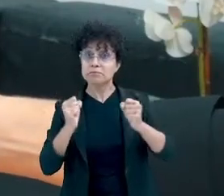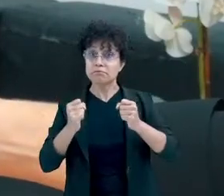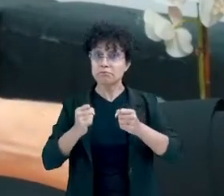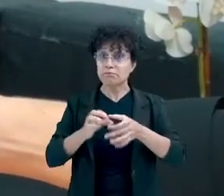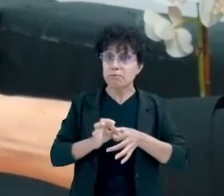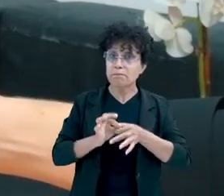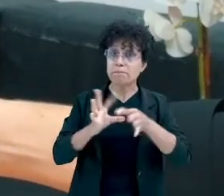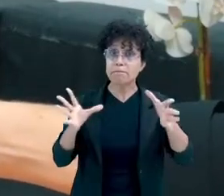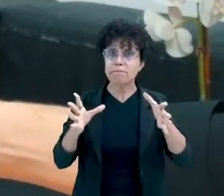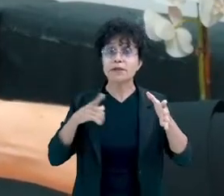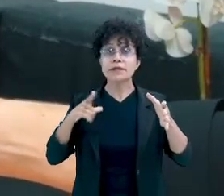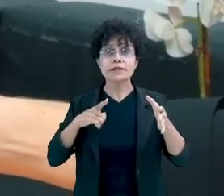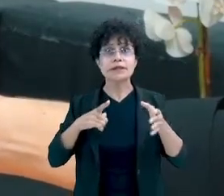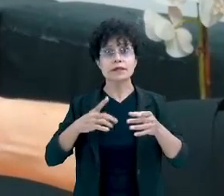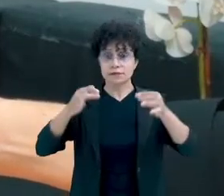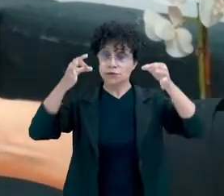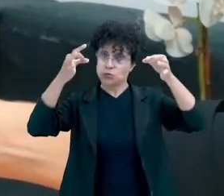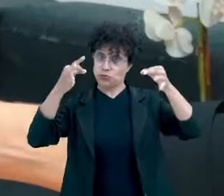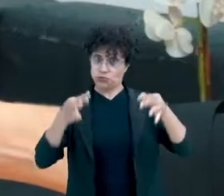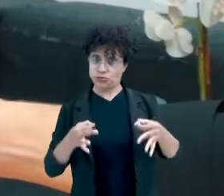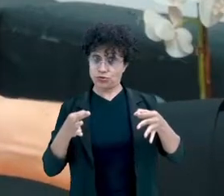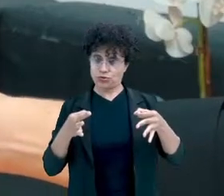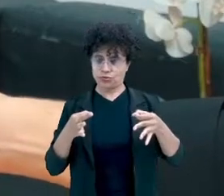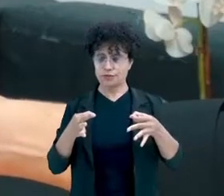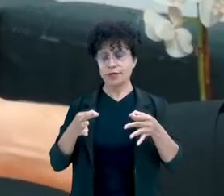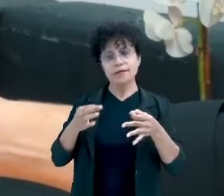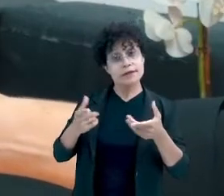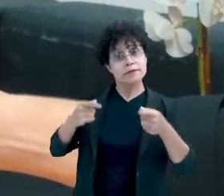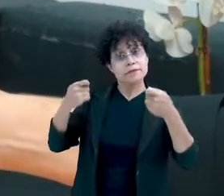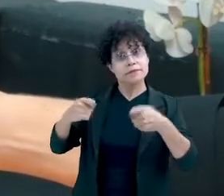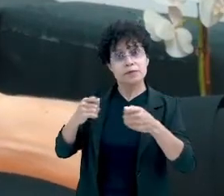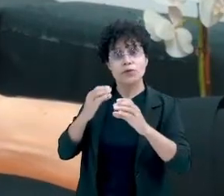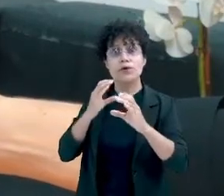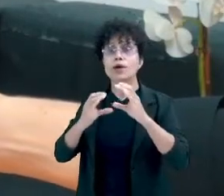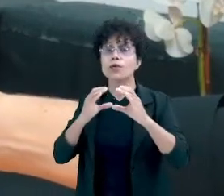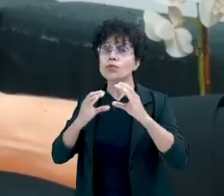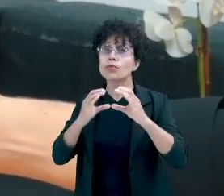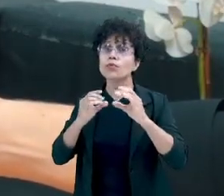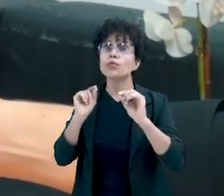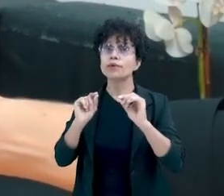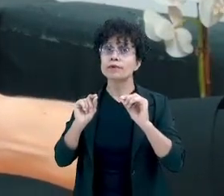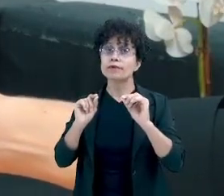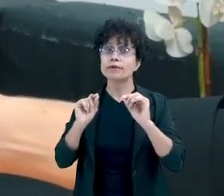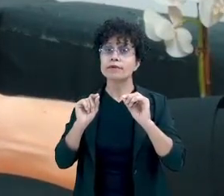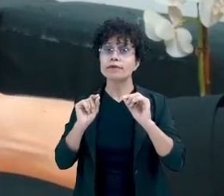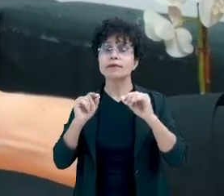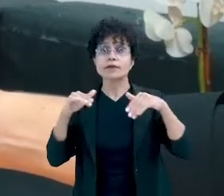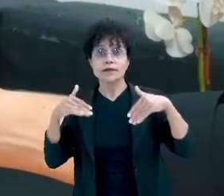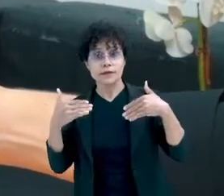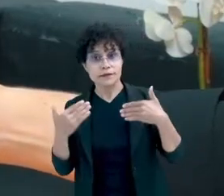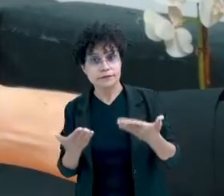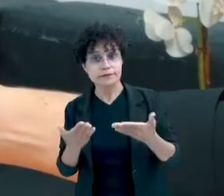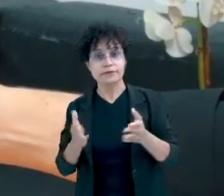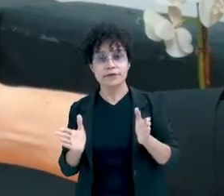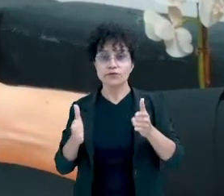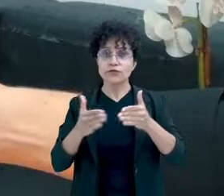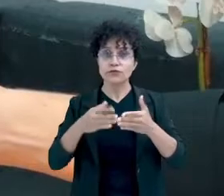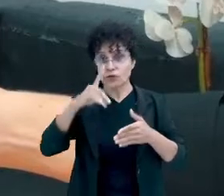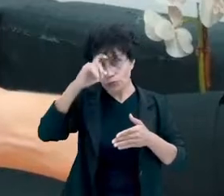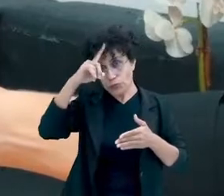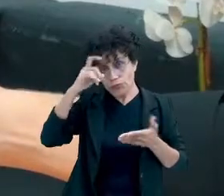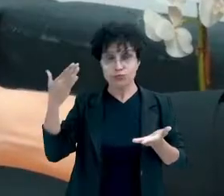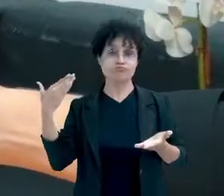caminho e permitam que eles tenham o mínimo de dignidade, que o mínimo de dignidade é a comunicação. Então, eles